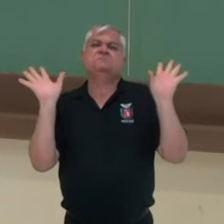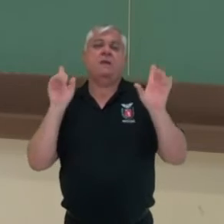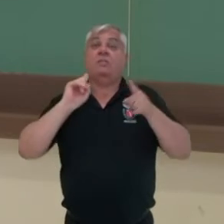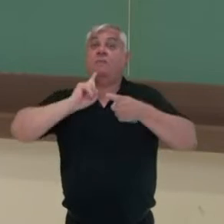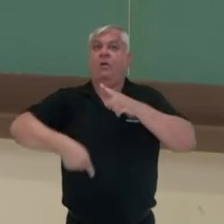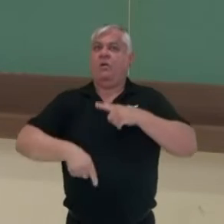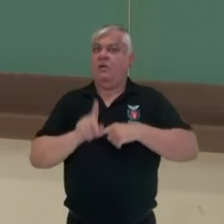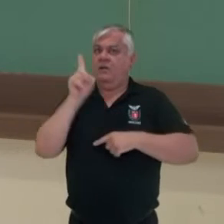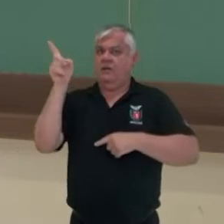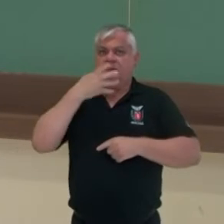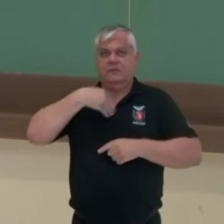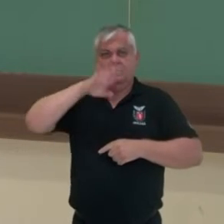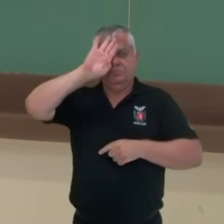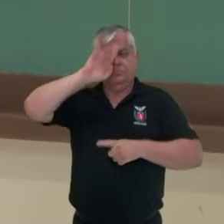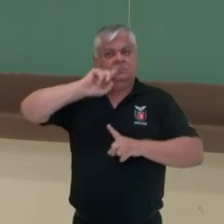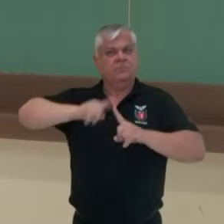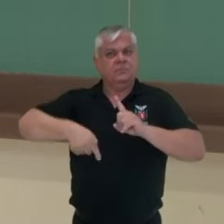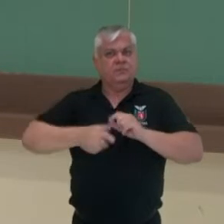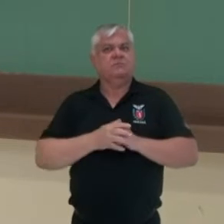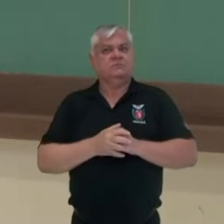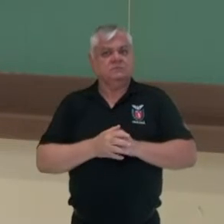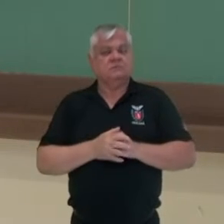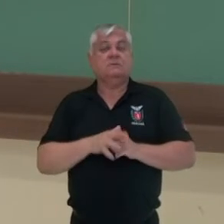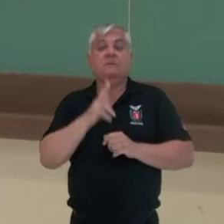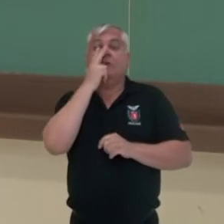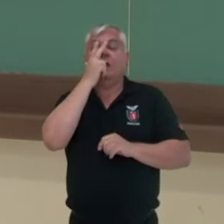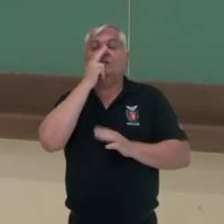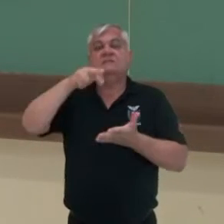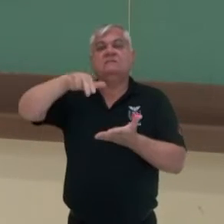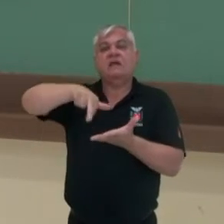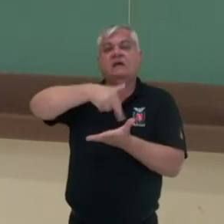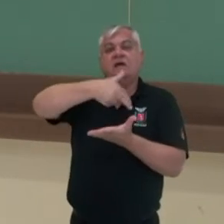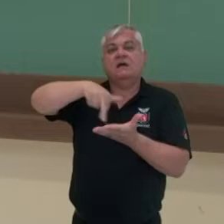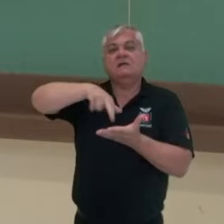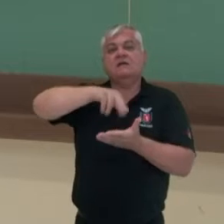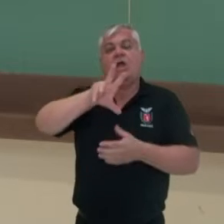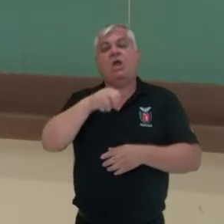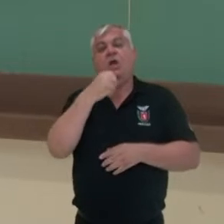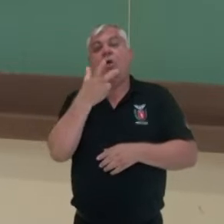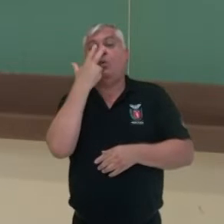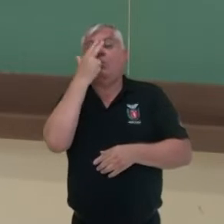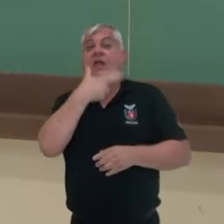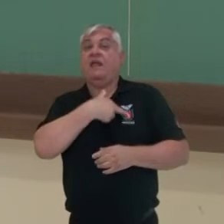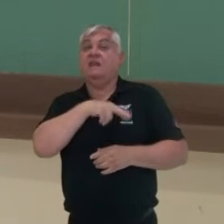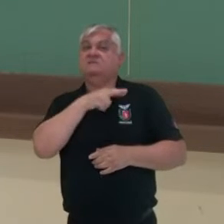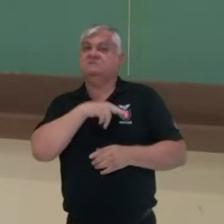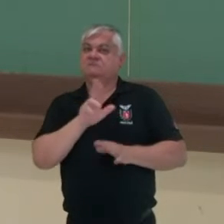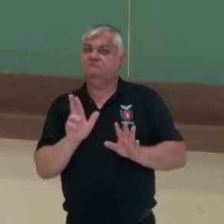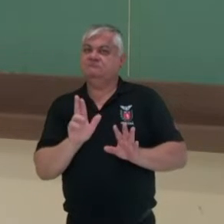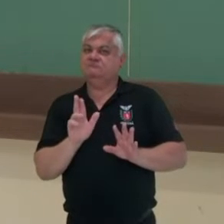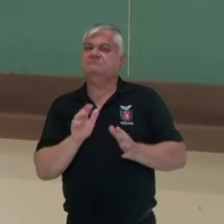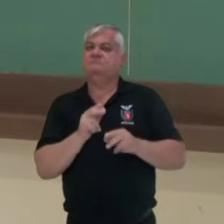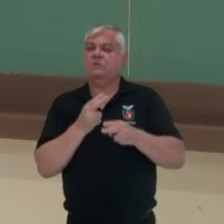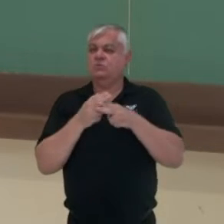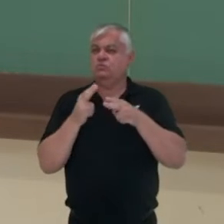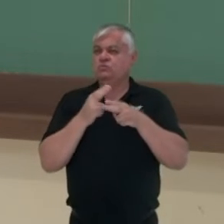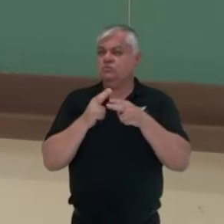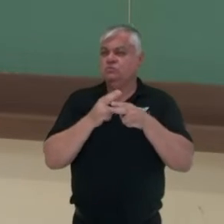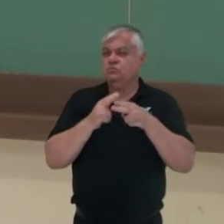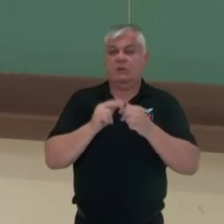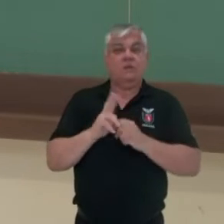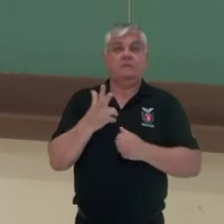proibido. Então ele era praticado em forma de dança ou ritual religioso. Então eles